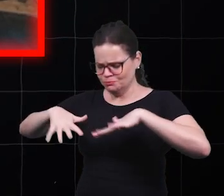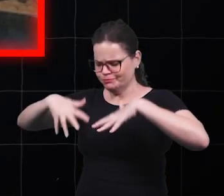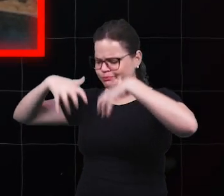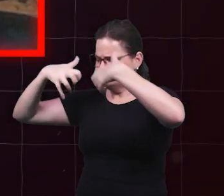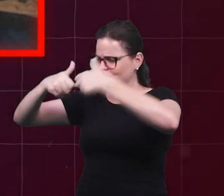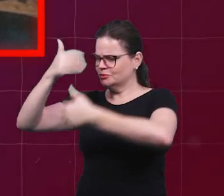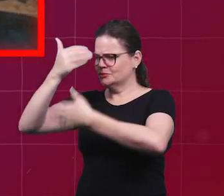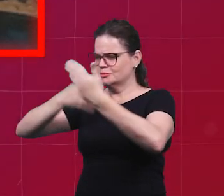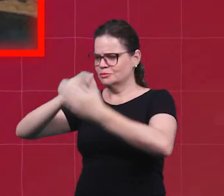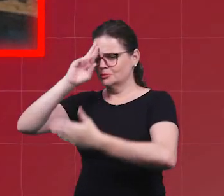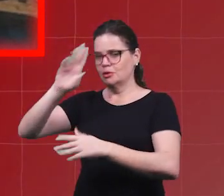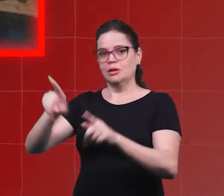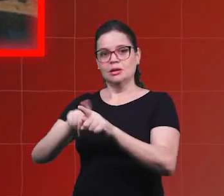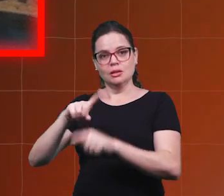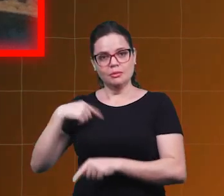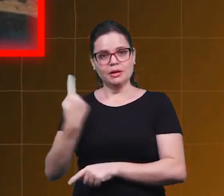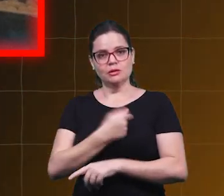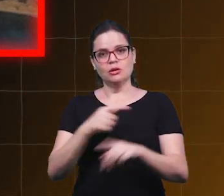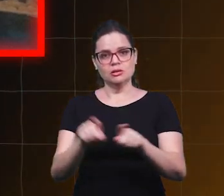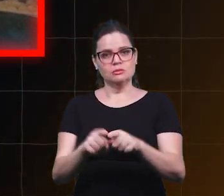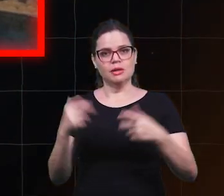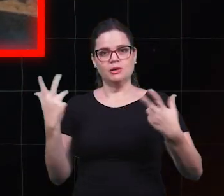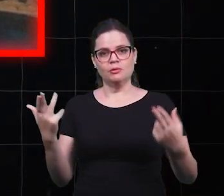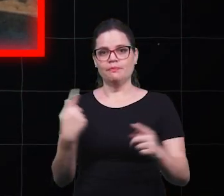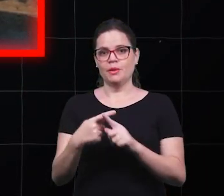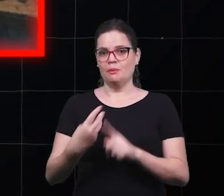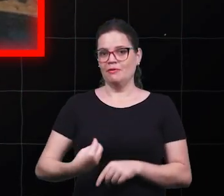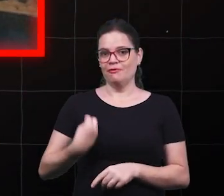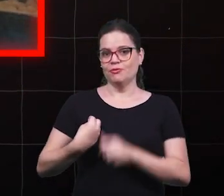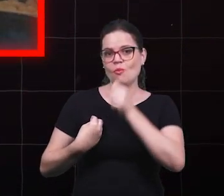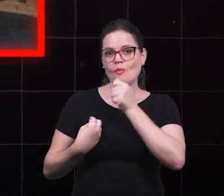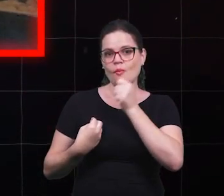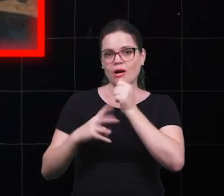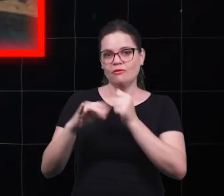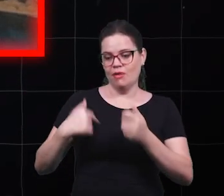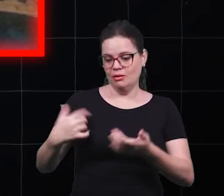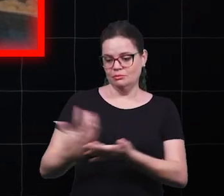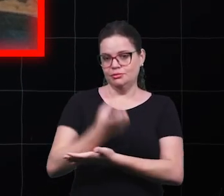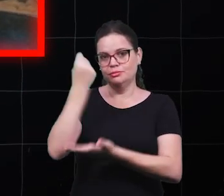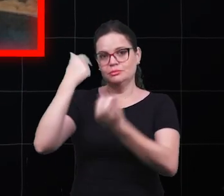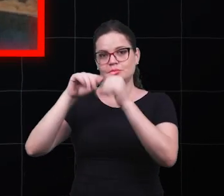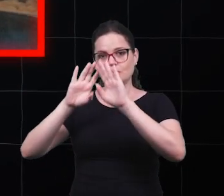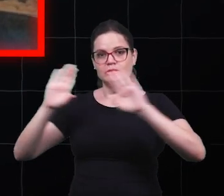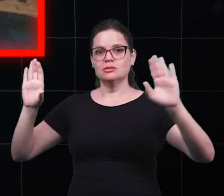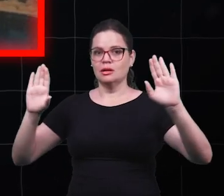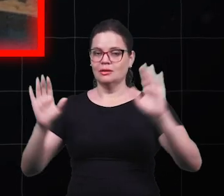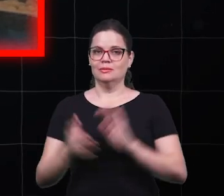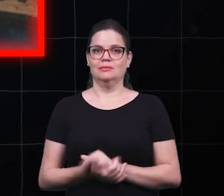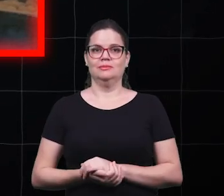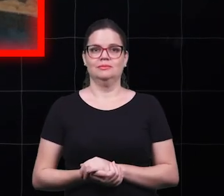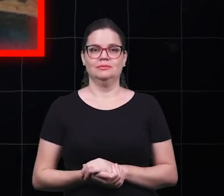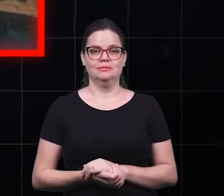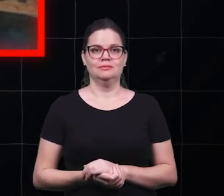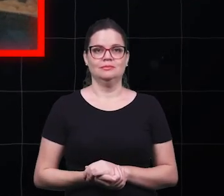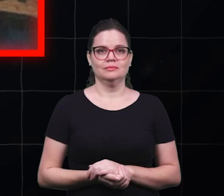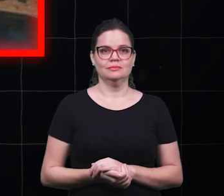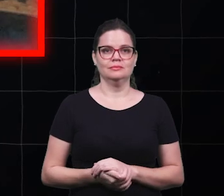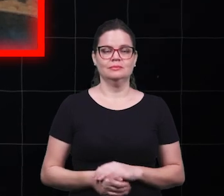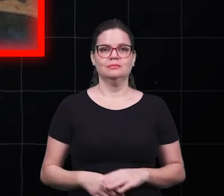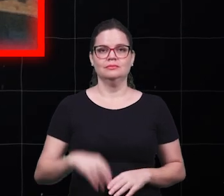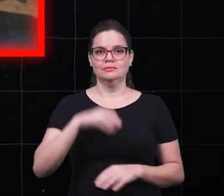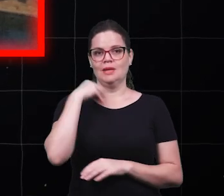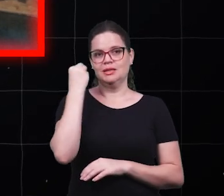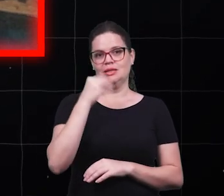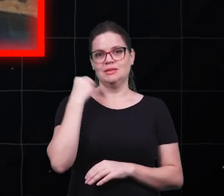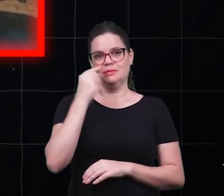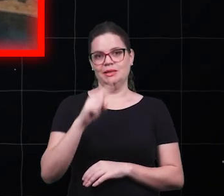Senhor, como nós também, porque aqueles que estarão vivos serão arrebatados e levados para a eternidade. Então, é essa experiência